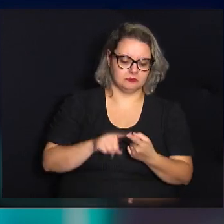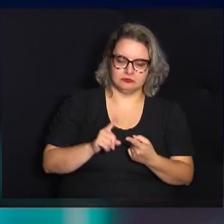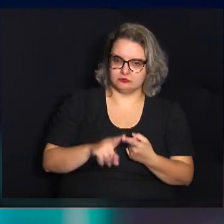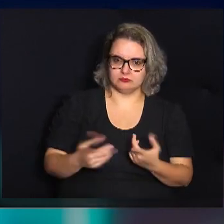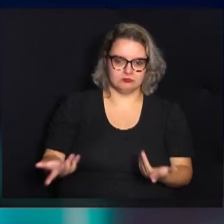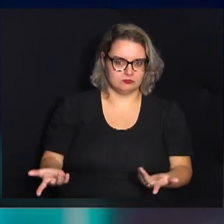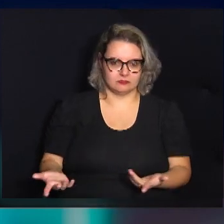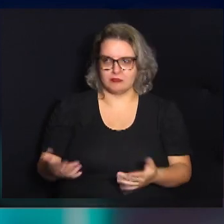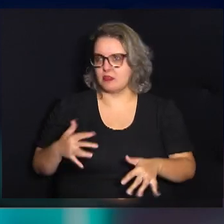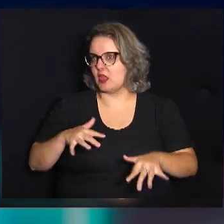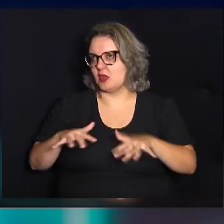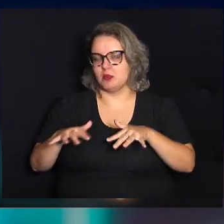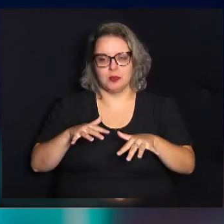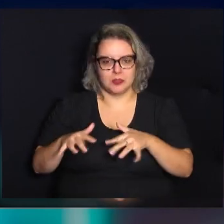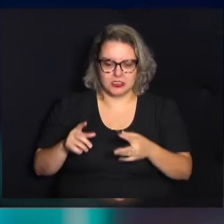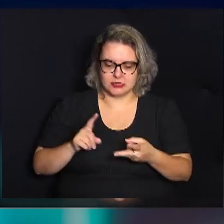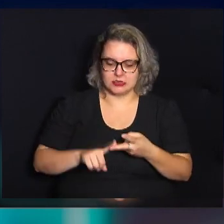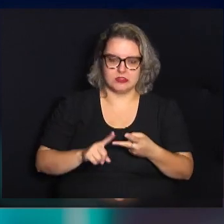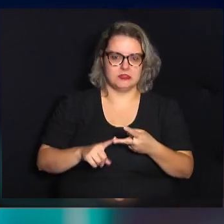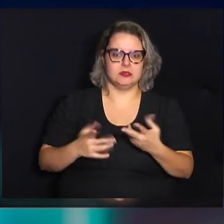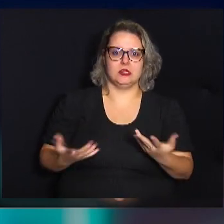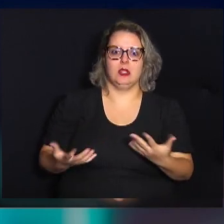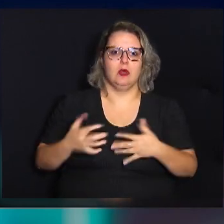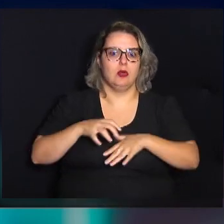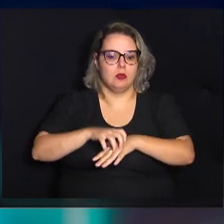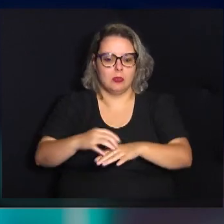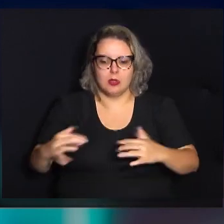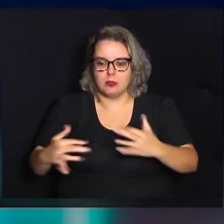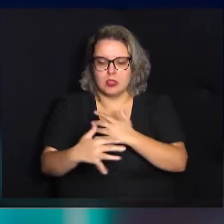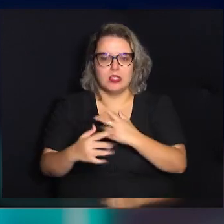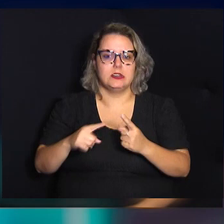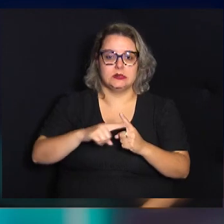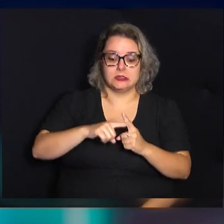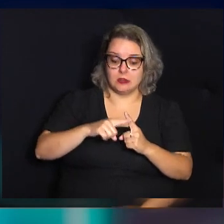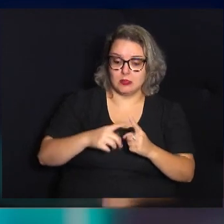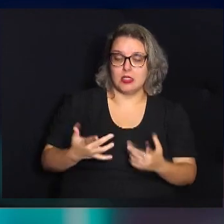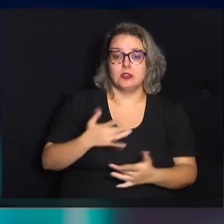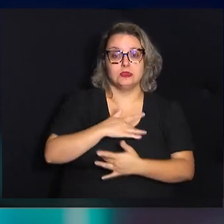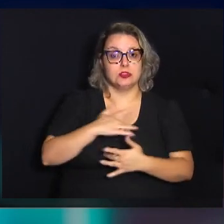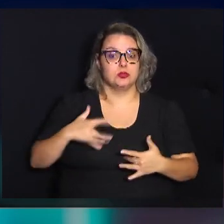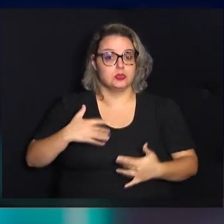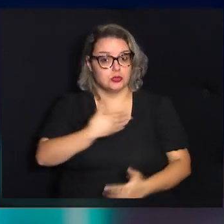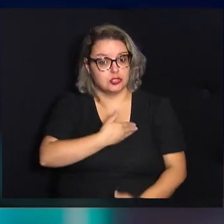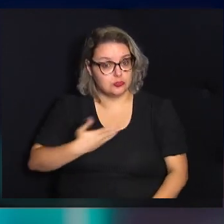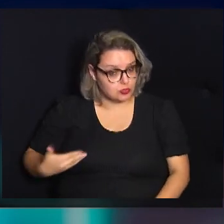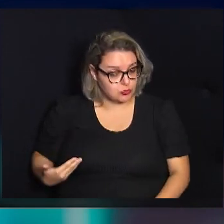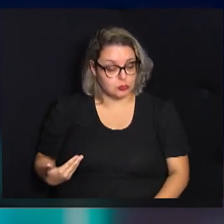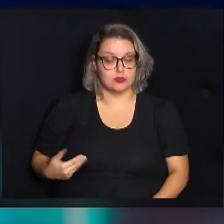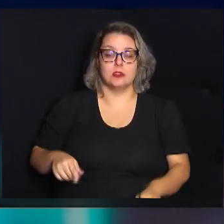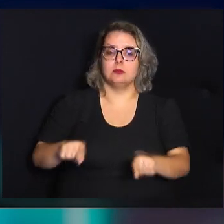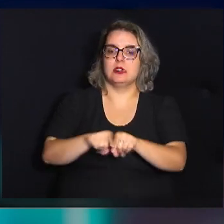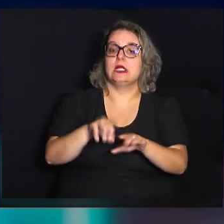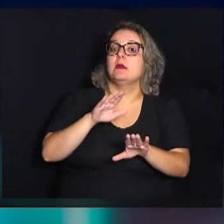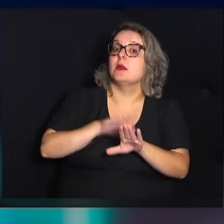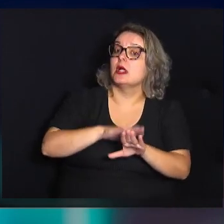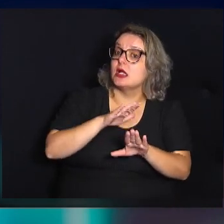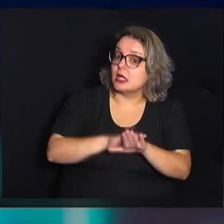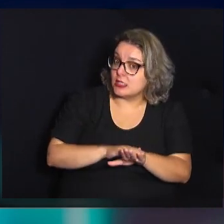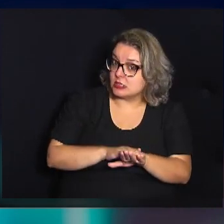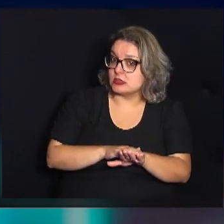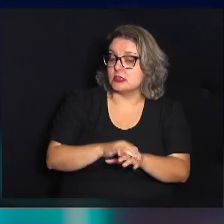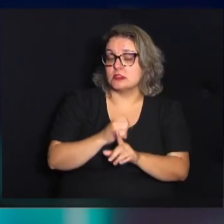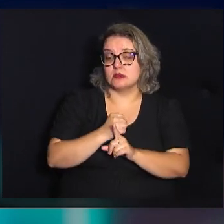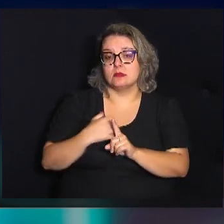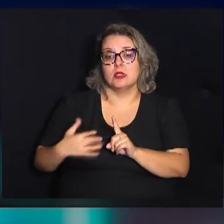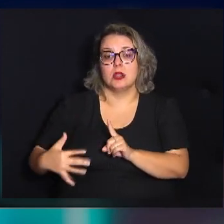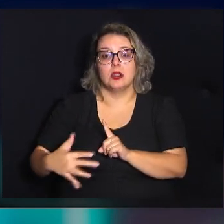ficar impossível de viver por conta do calor. A primeira delas é Belém. Tá? E